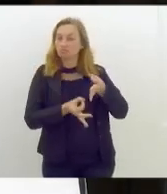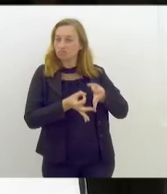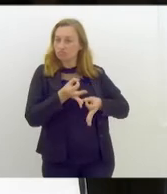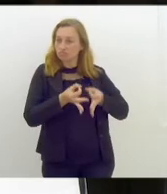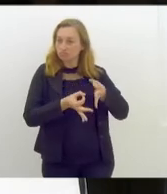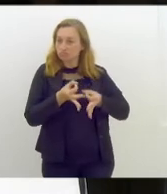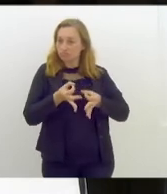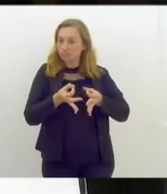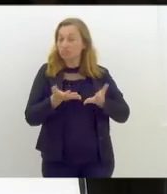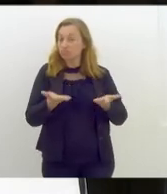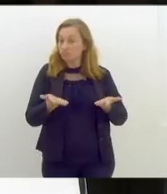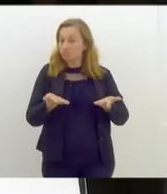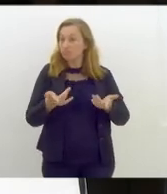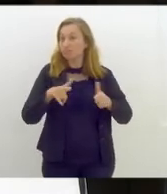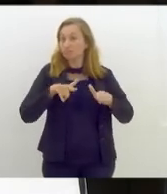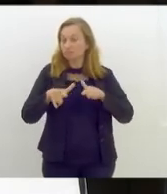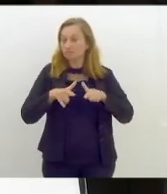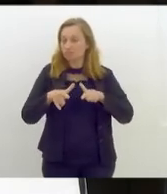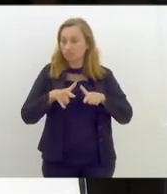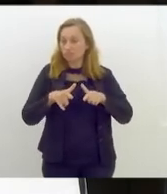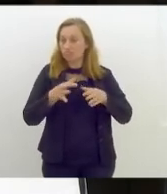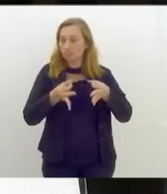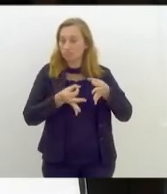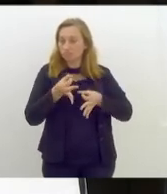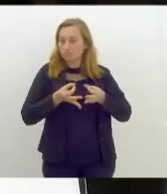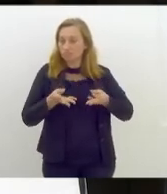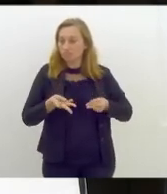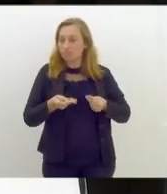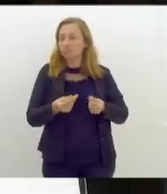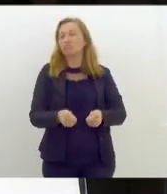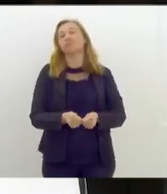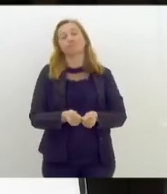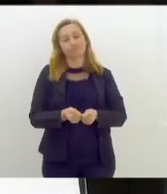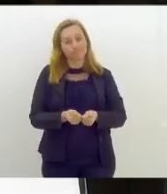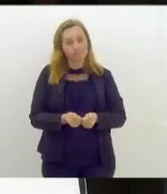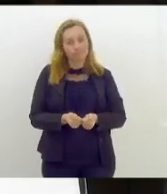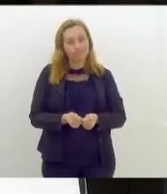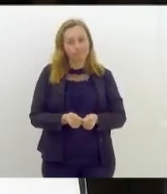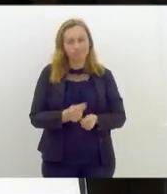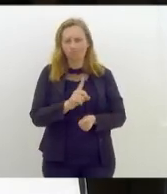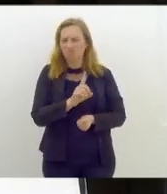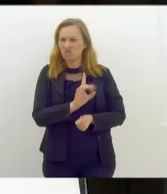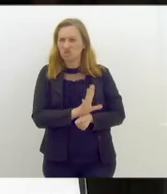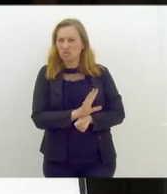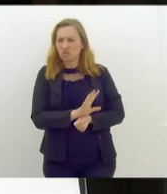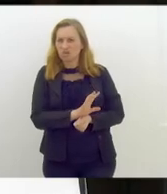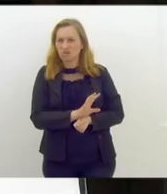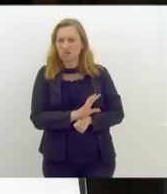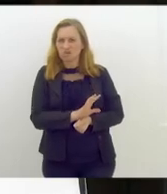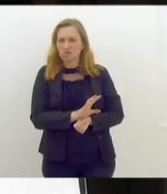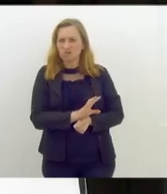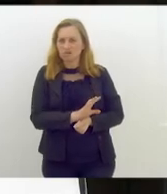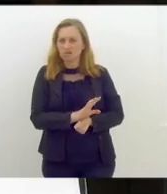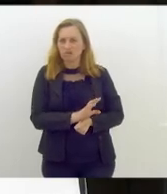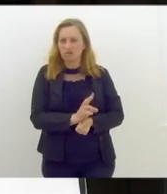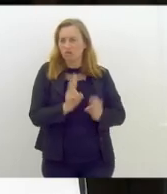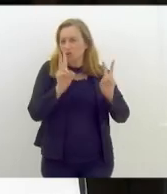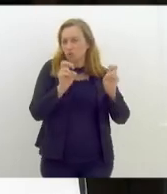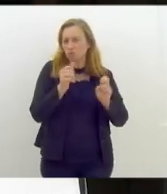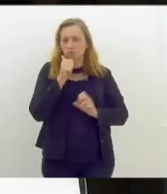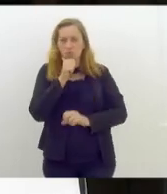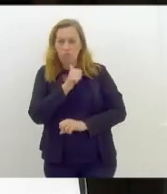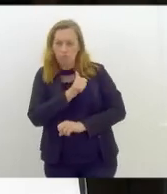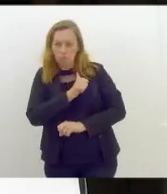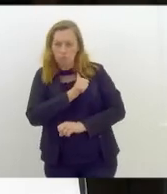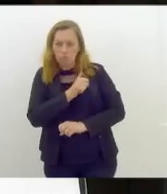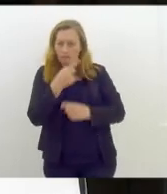põe a serviço da justiça essa sensibilidade. E não é somente a causa da